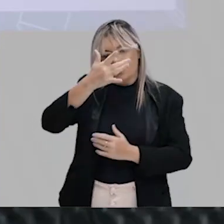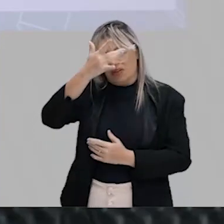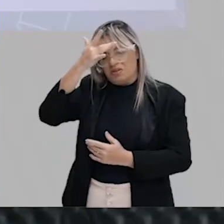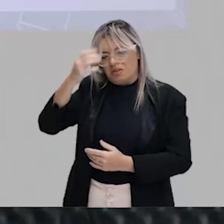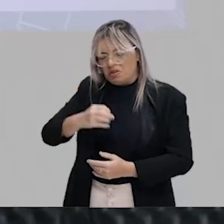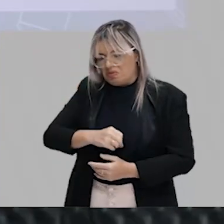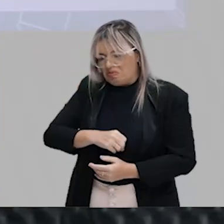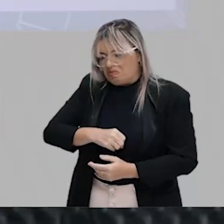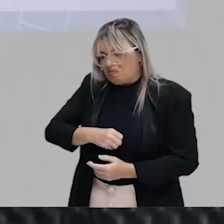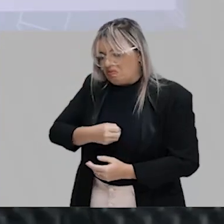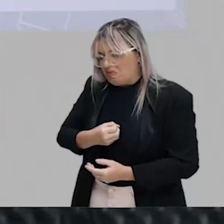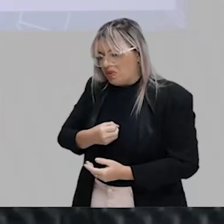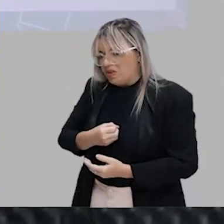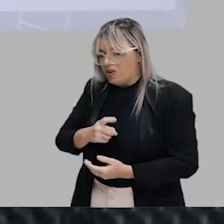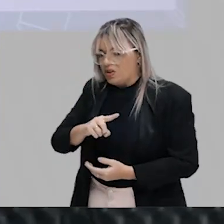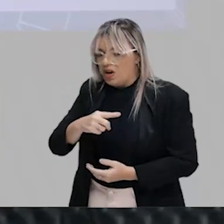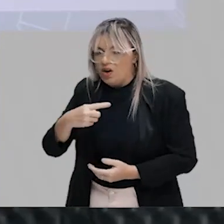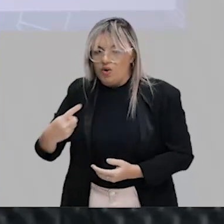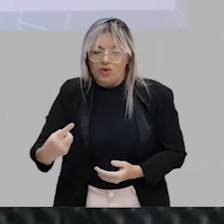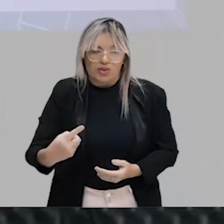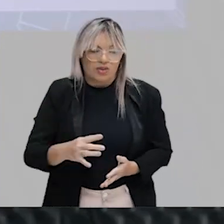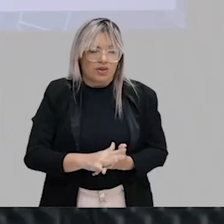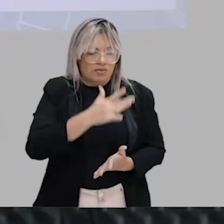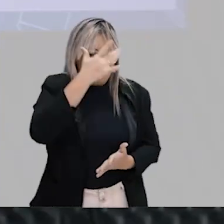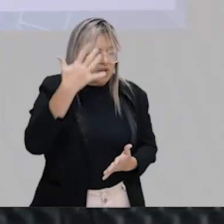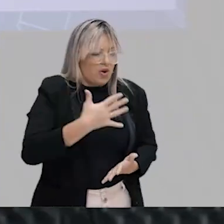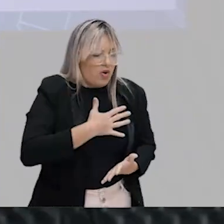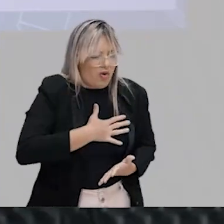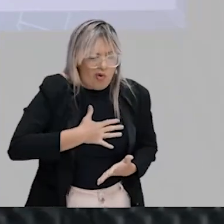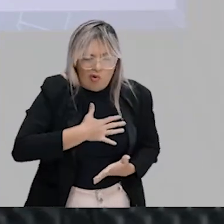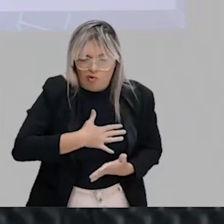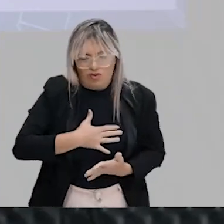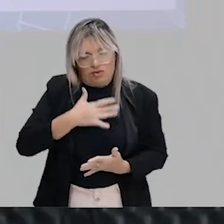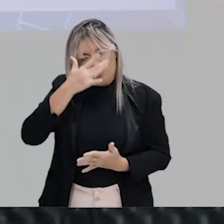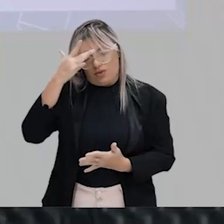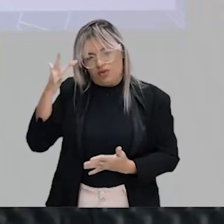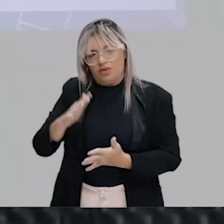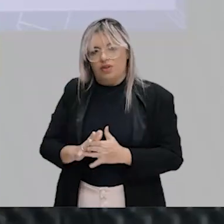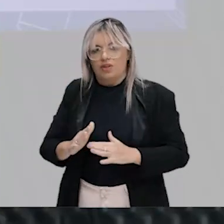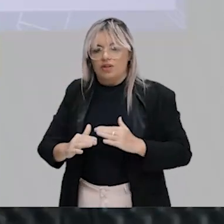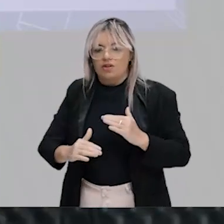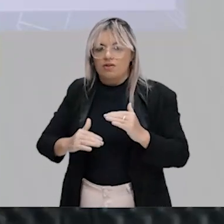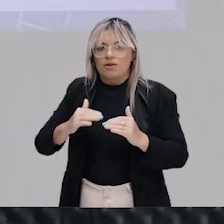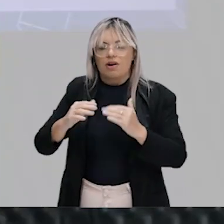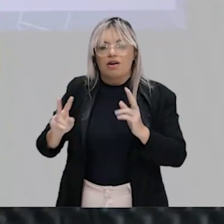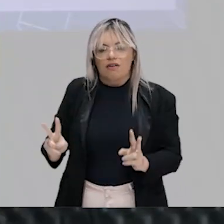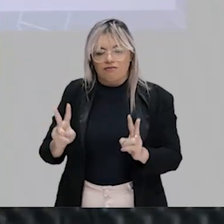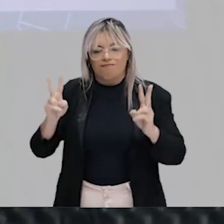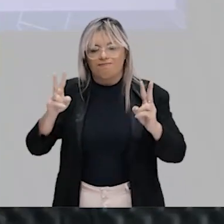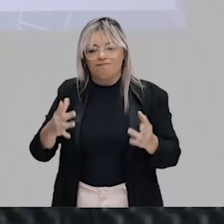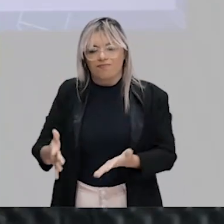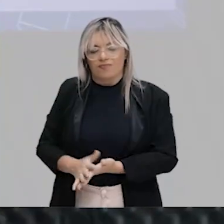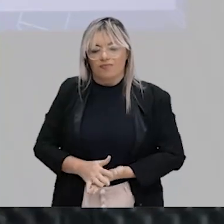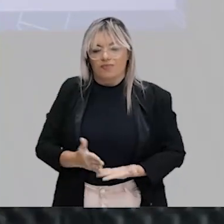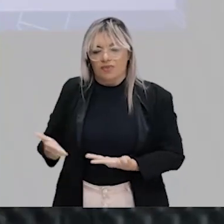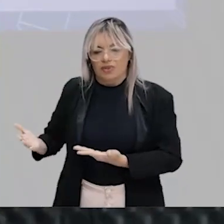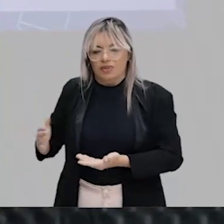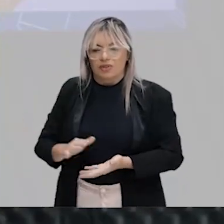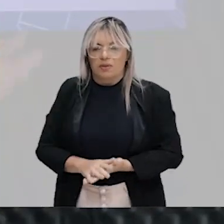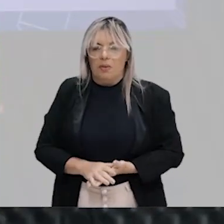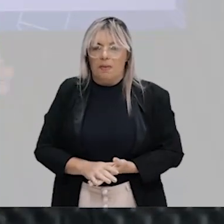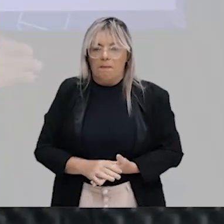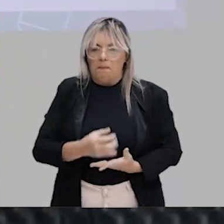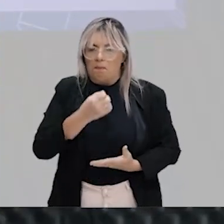outras pessoas gostando demais dele. Então ele foi sofrendo esse processo de valorização. Tirando que ele é um